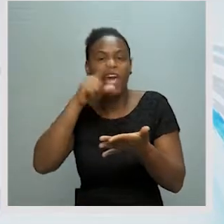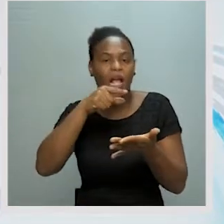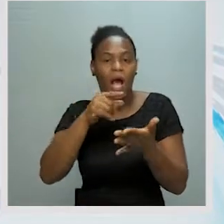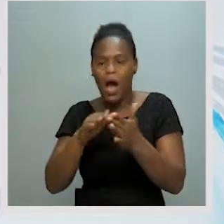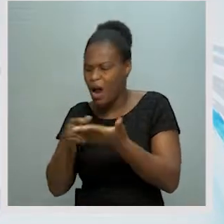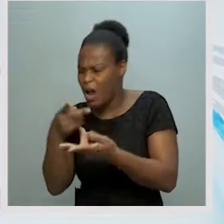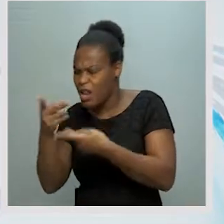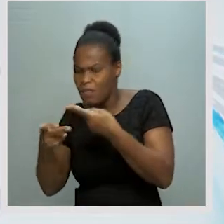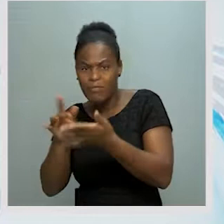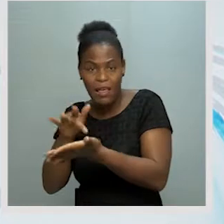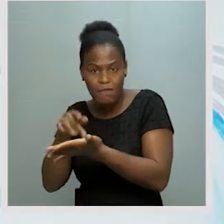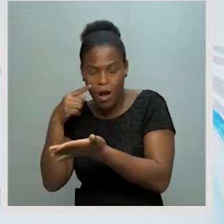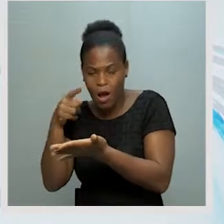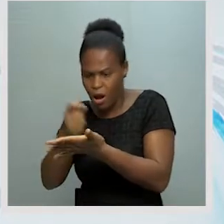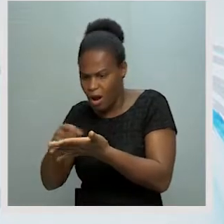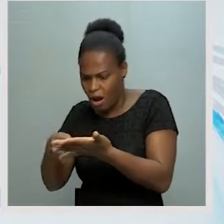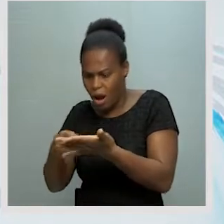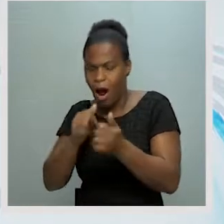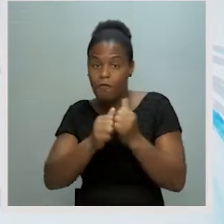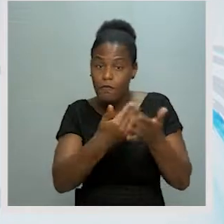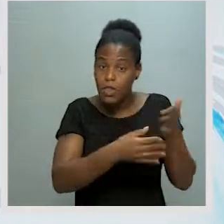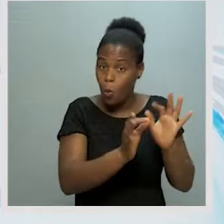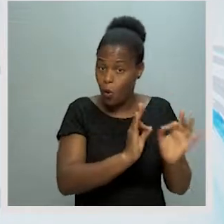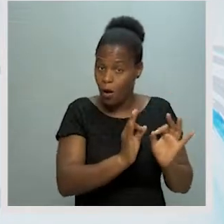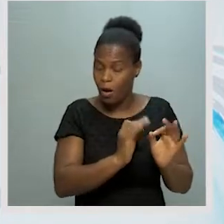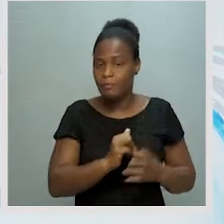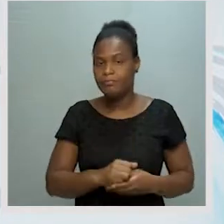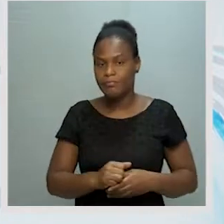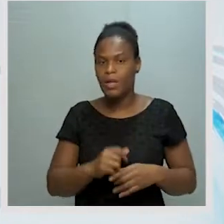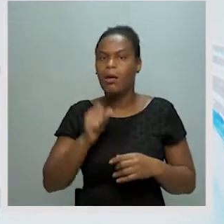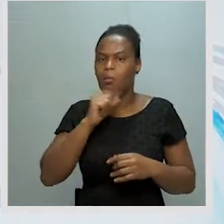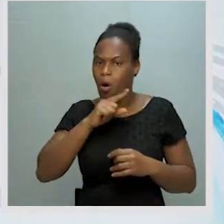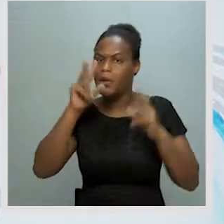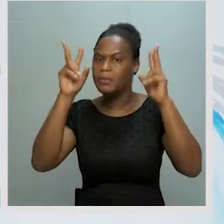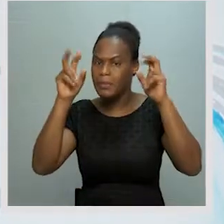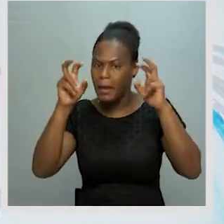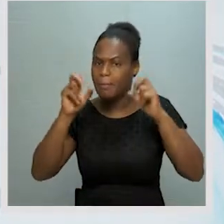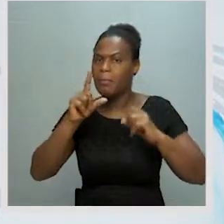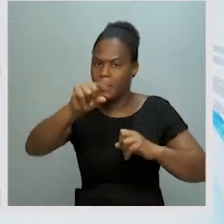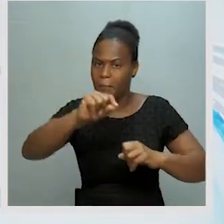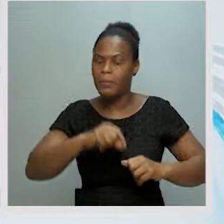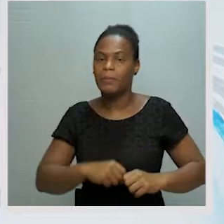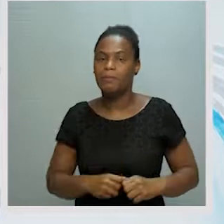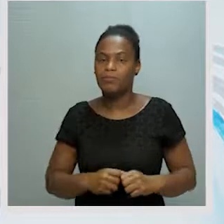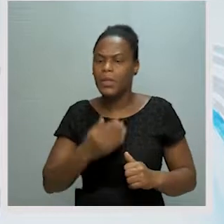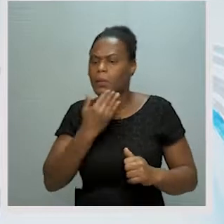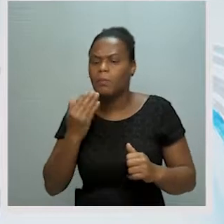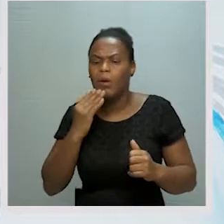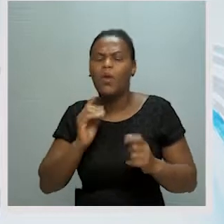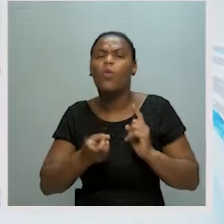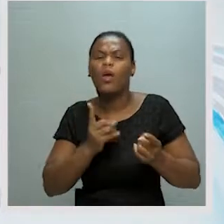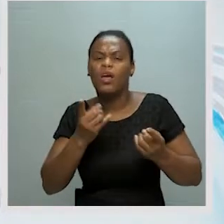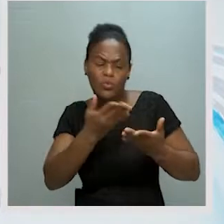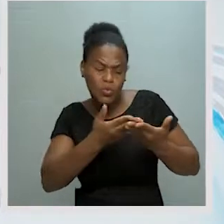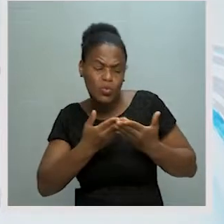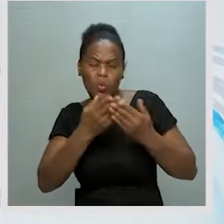Nós organizamos uma determinada ficha. Mas pode ser por temas, pode ser de acordo com temas, nós estudamos várias